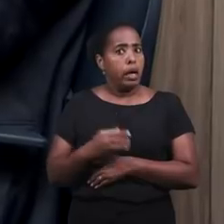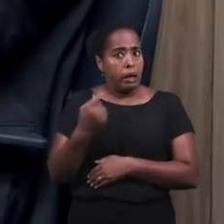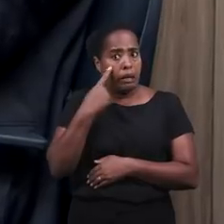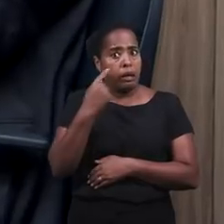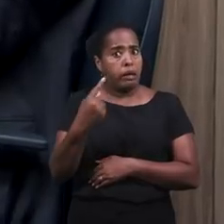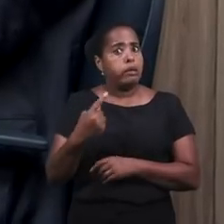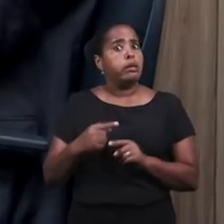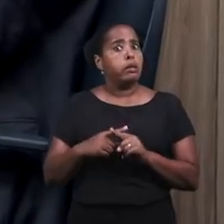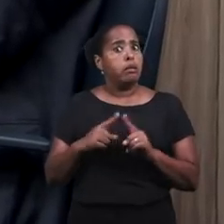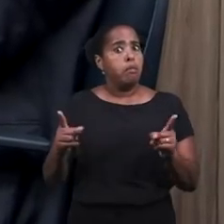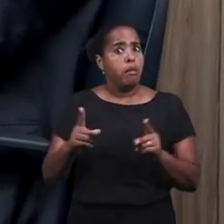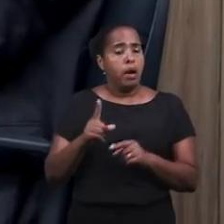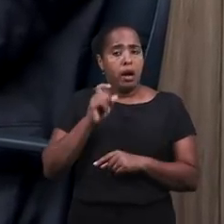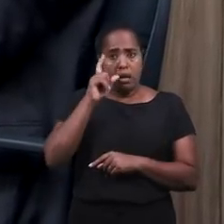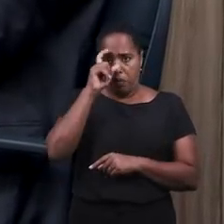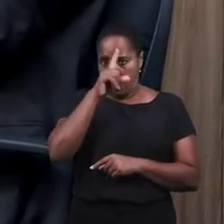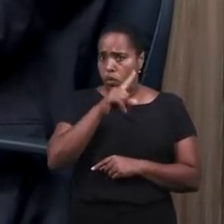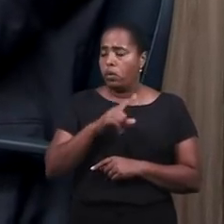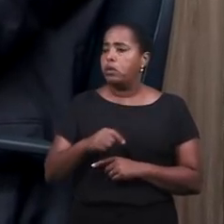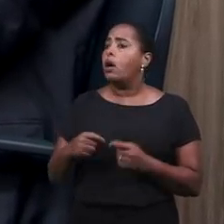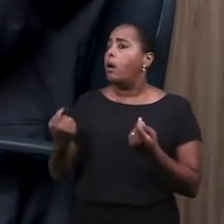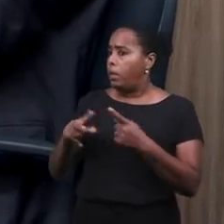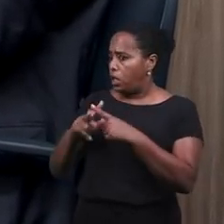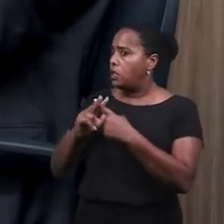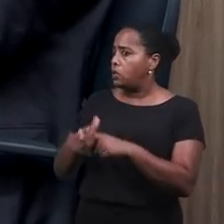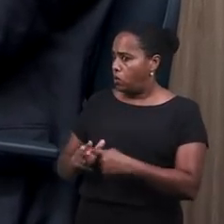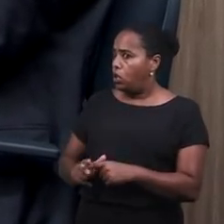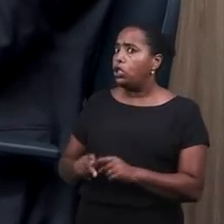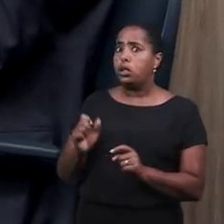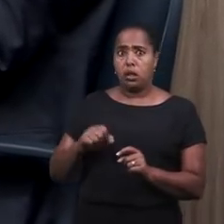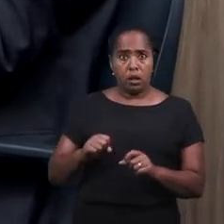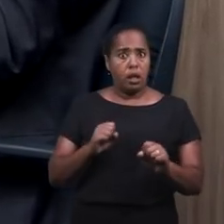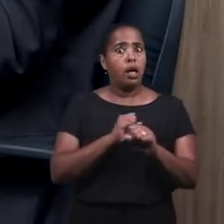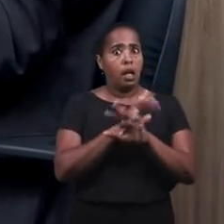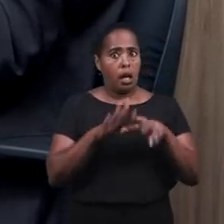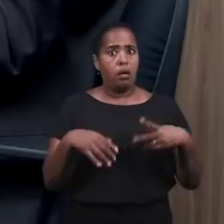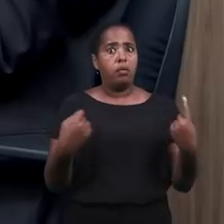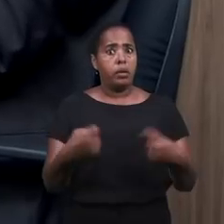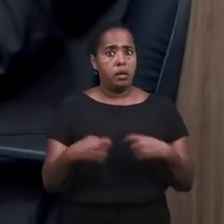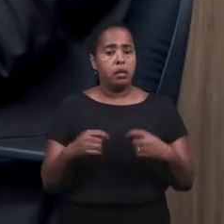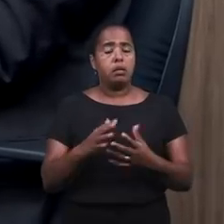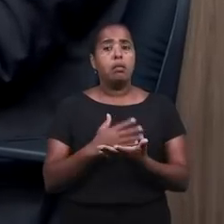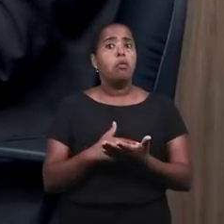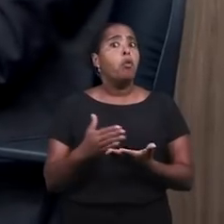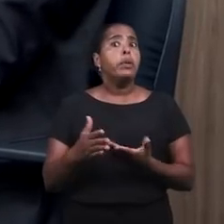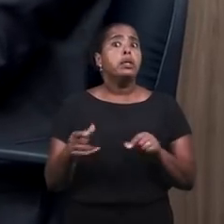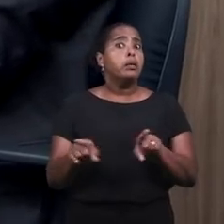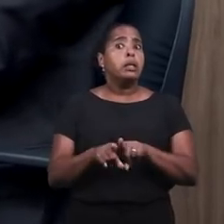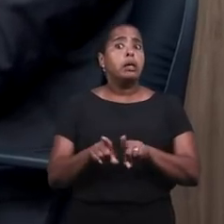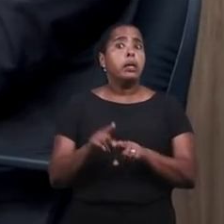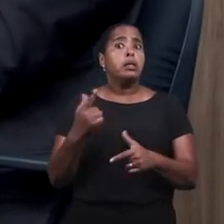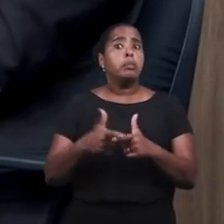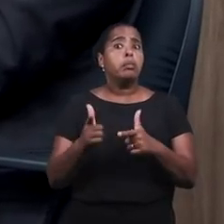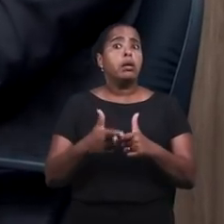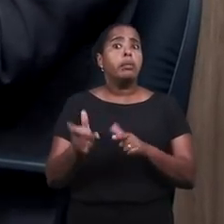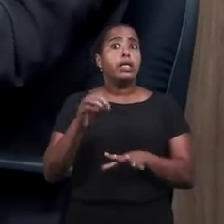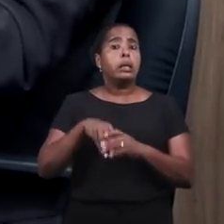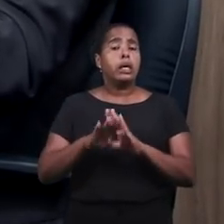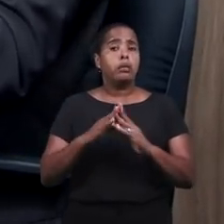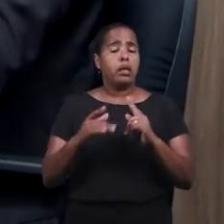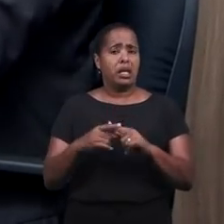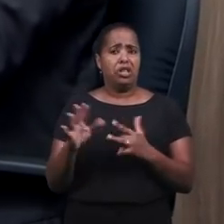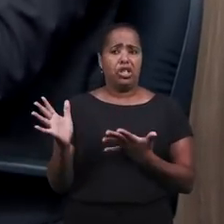interessantes e são muito perigosos. E precisam ser corrigidos imediatamente. Claro, nós começamos a ter esse problema dentro da igreja.